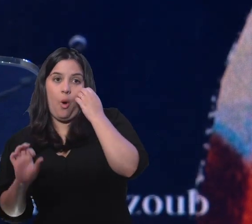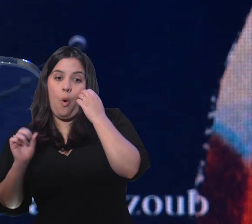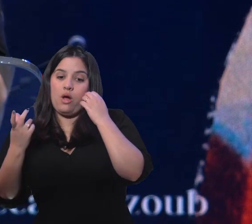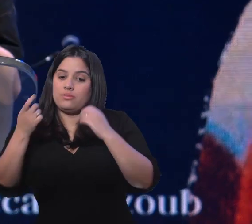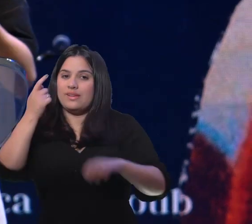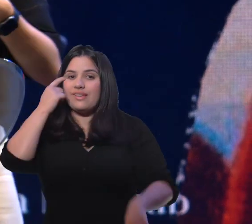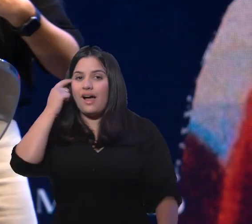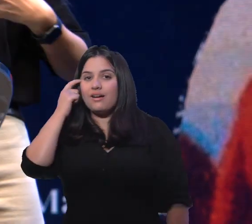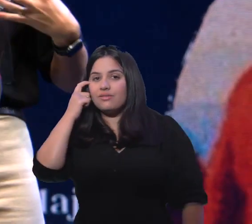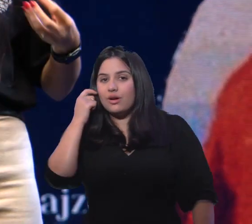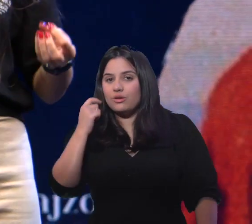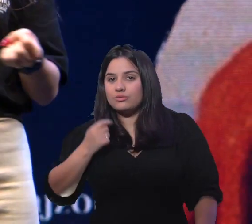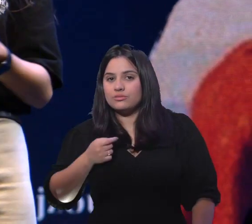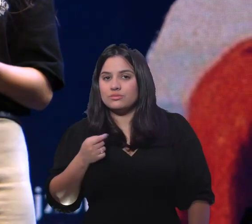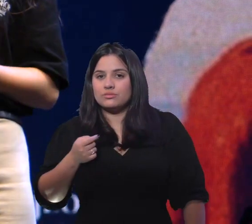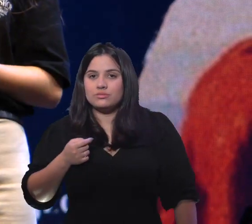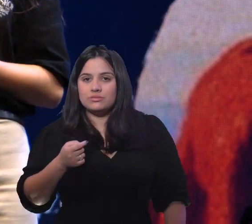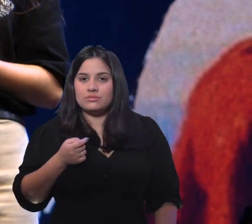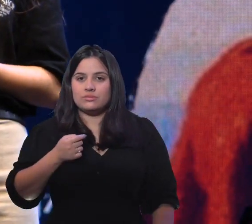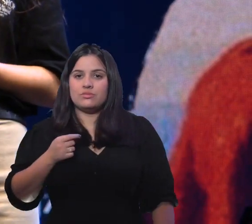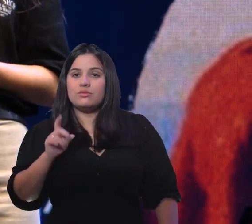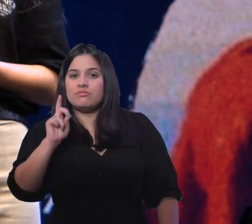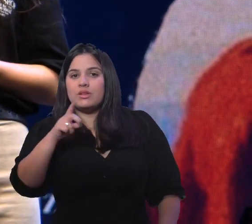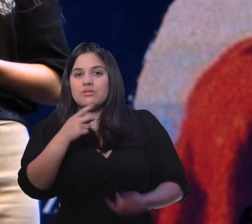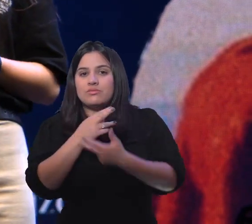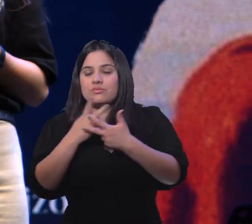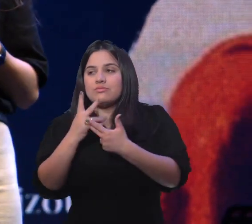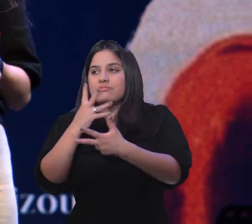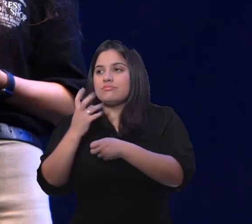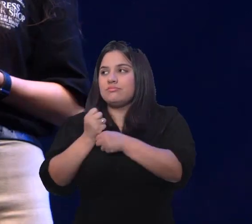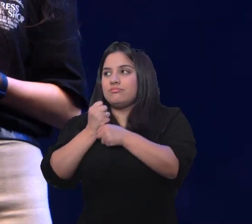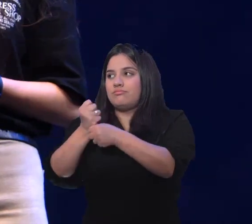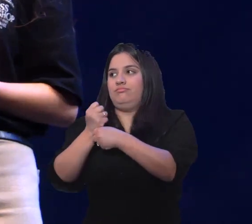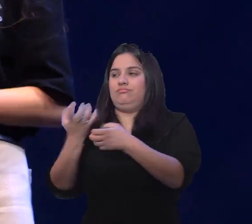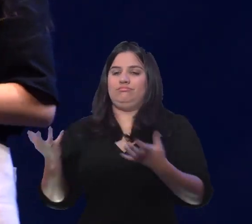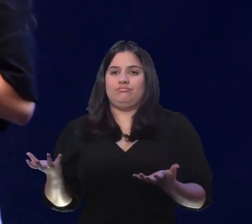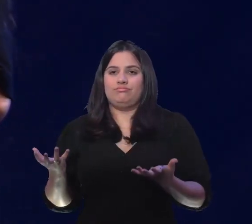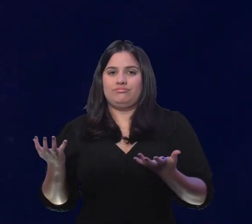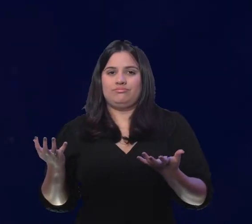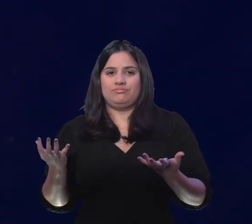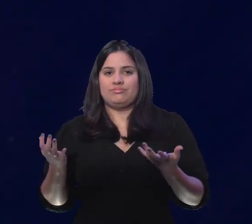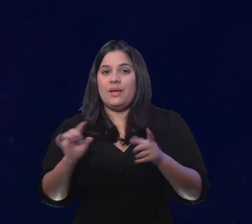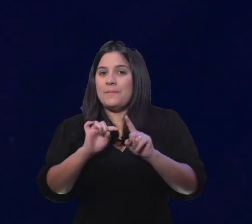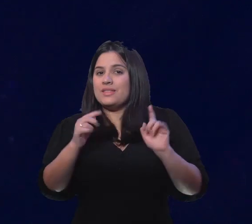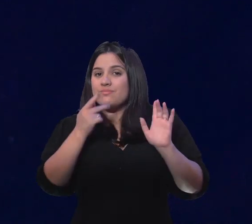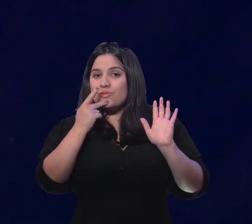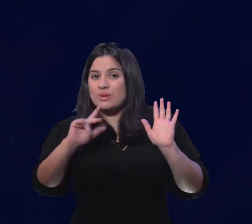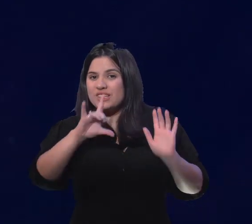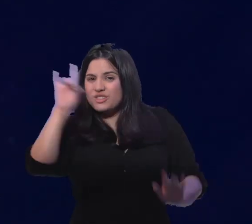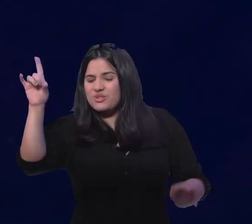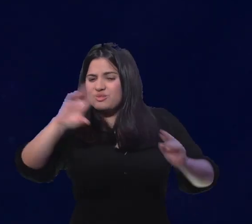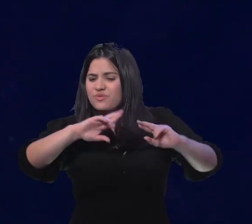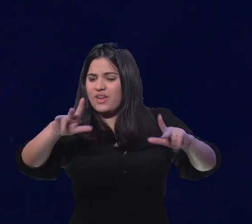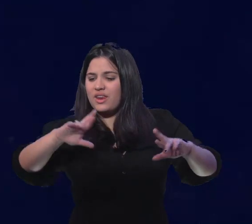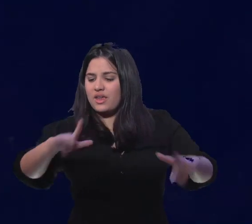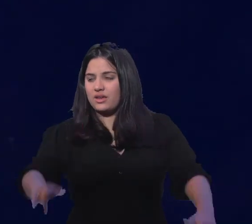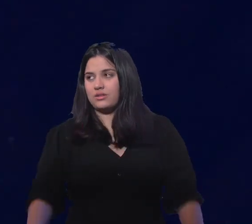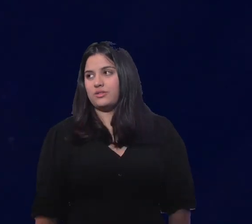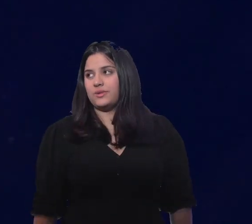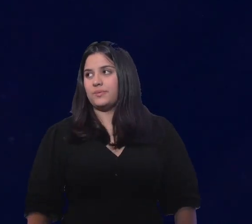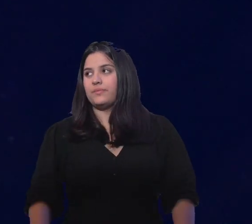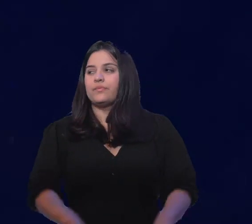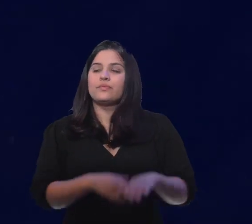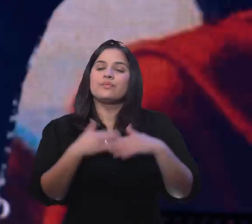pensavam. Era aquilo que eles se apegavam como seguro. Mas não era aquilo que Deus tinha para eles. Vez após